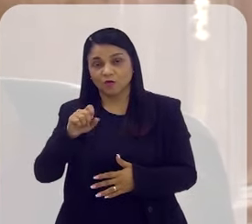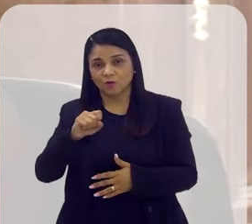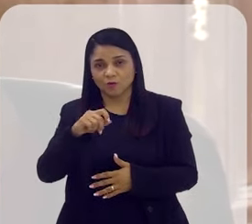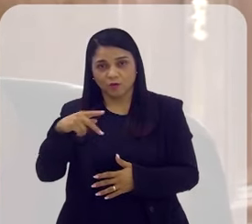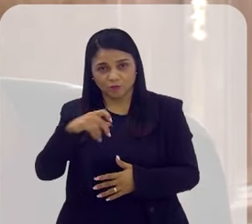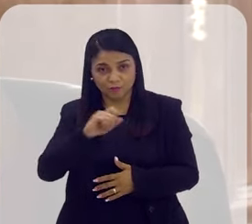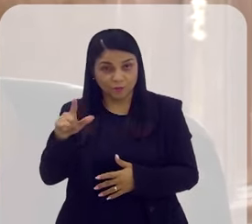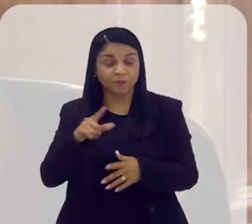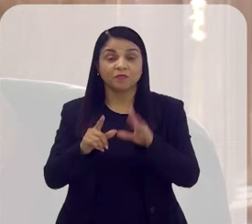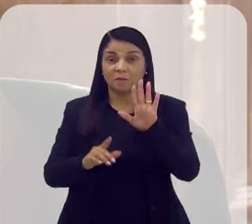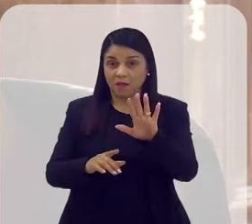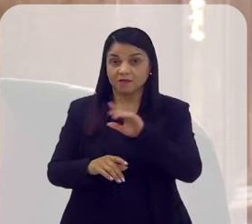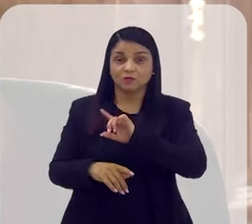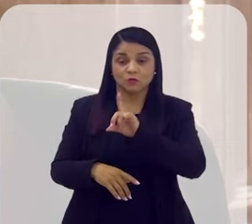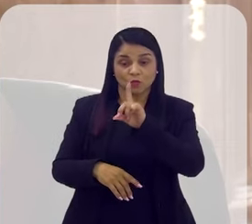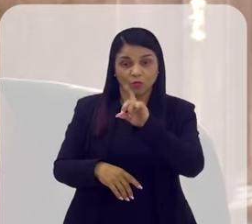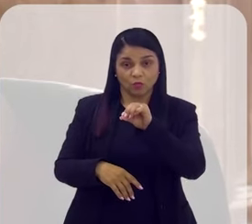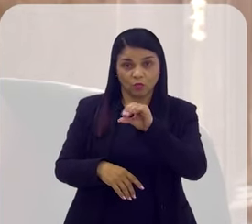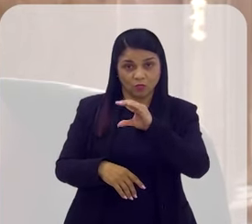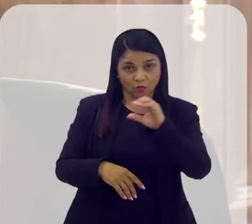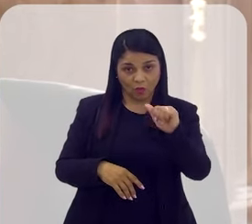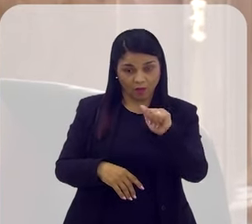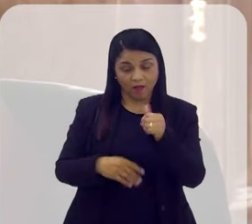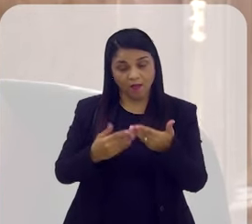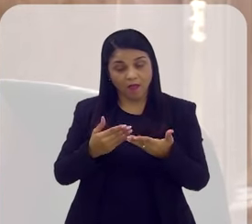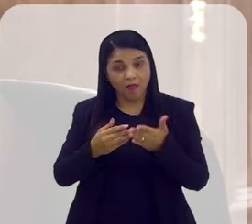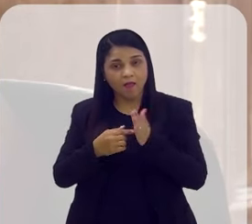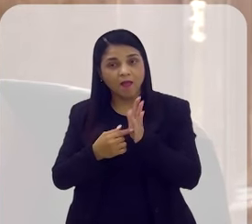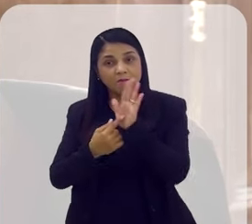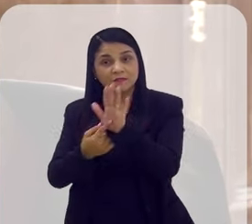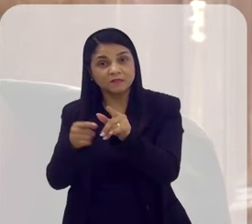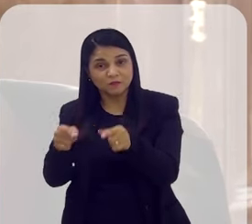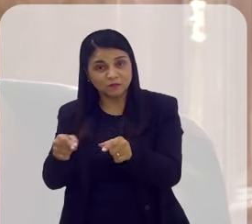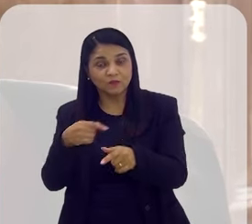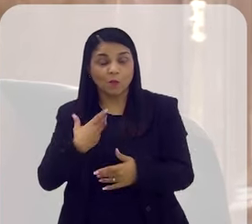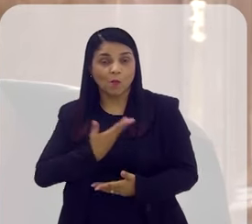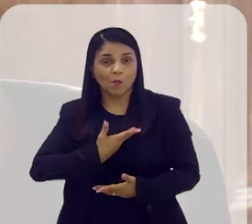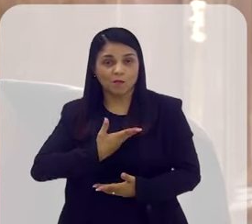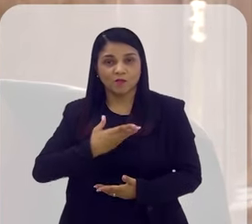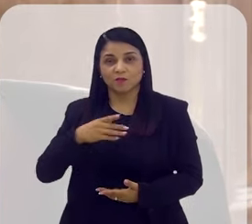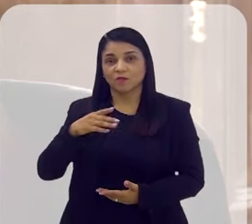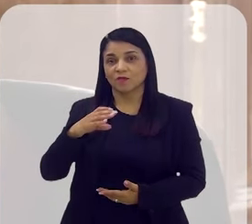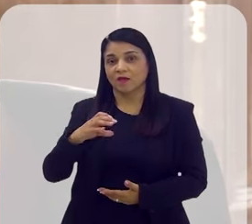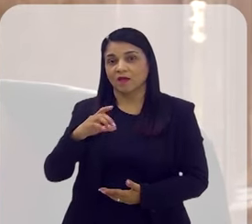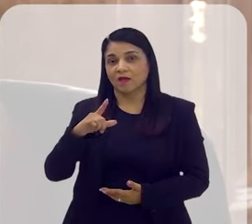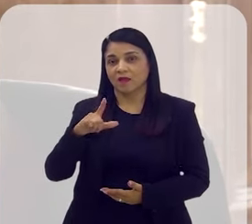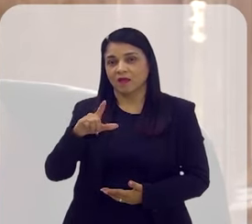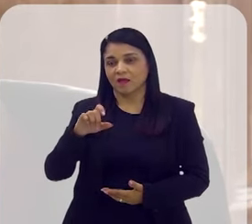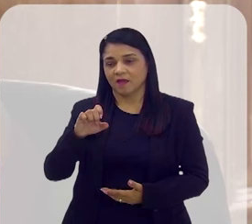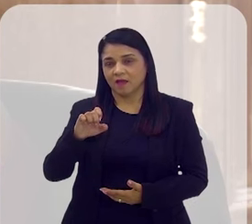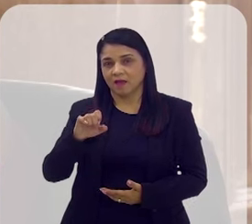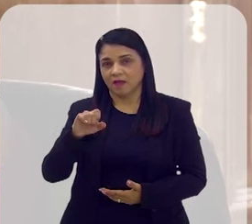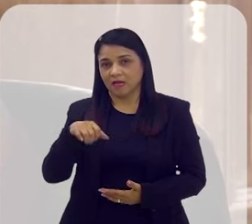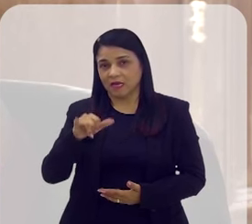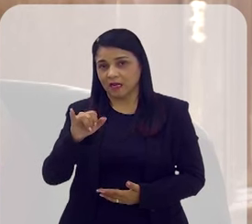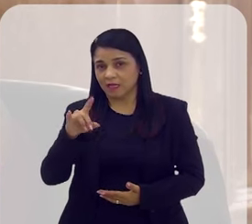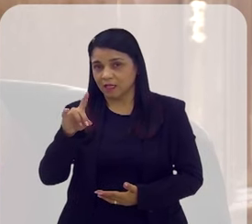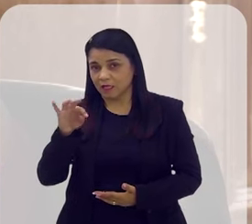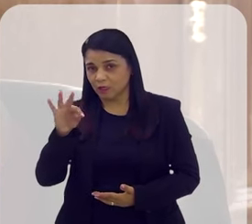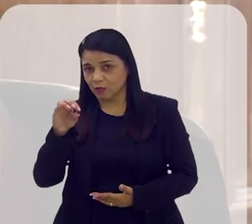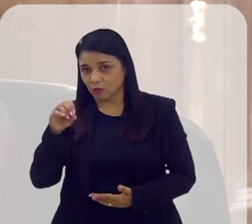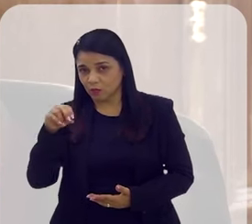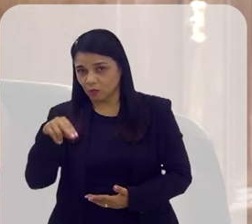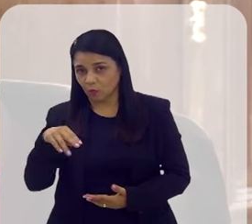E aí o Doca, né, nos apresentou um amigo... Nosso amigo Cleito Martins, uhum. Conhece o